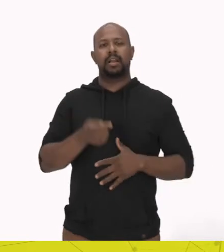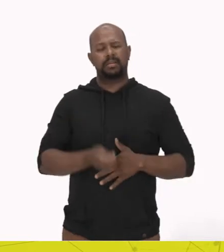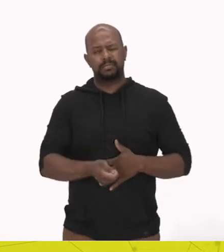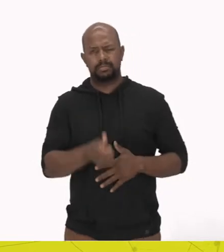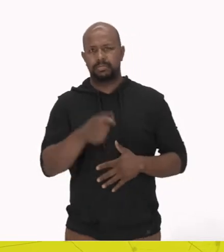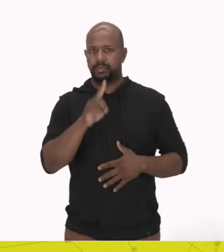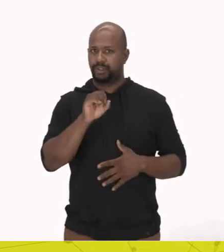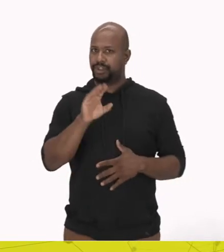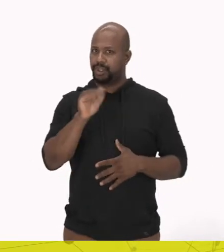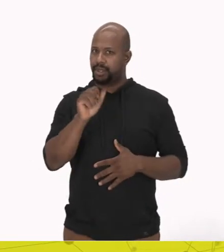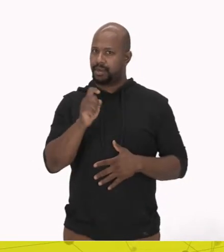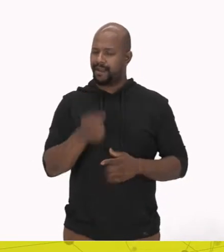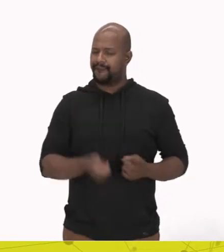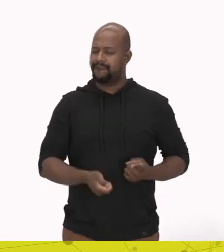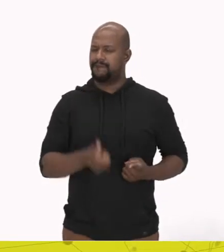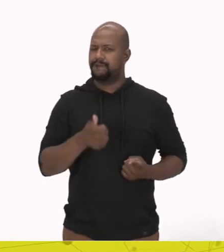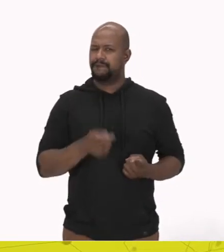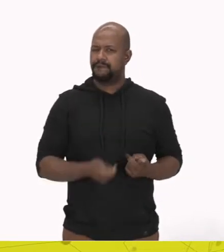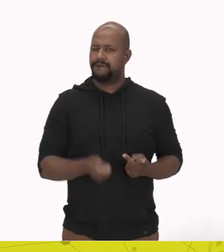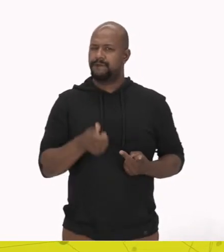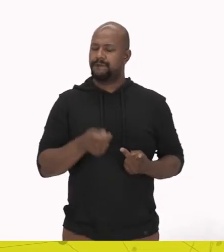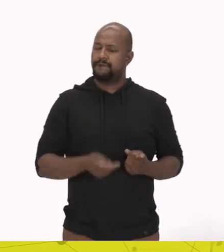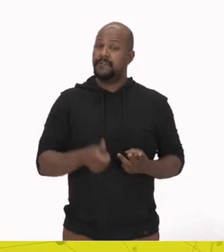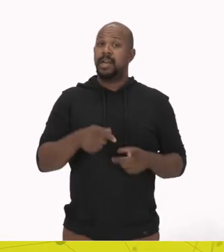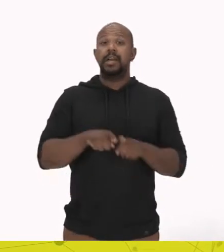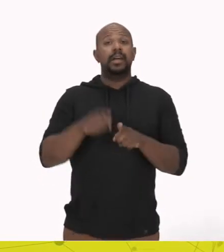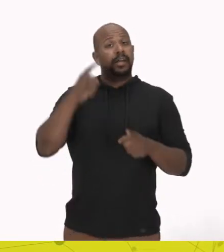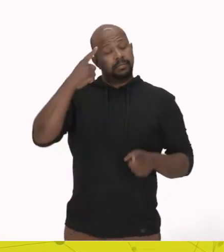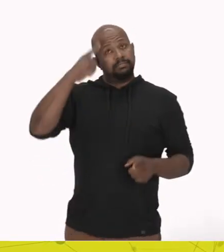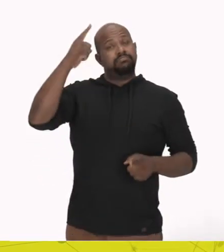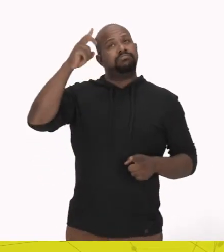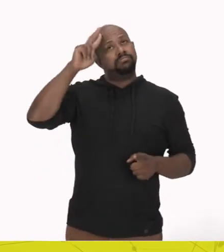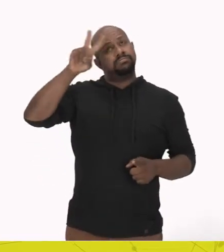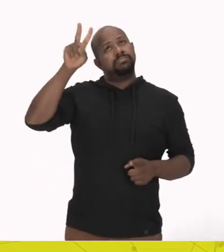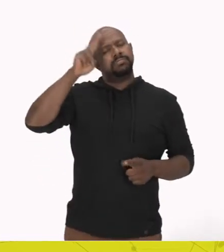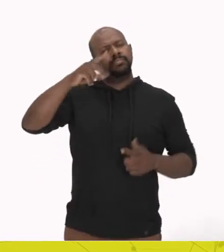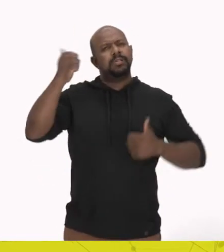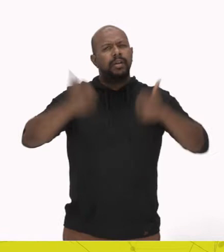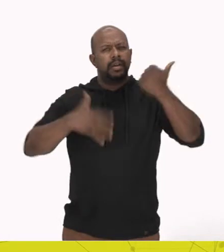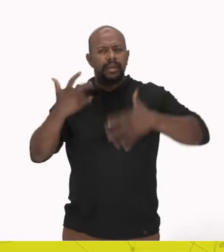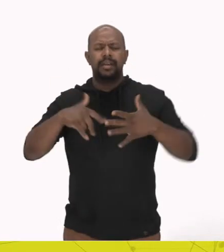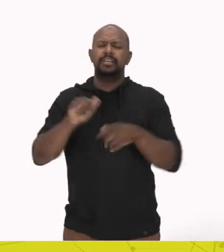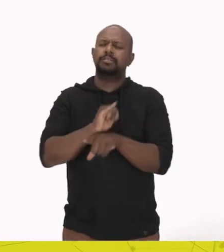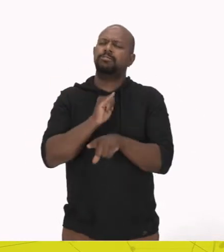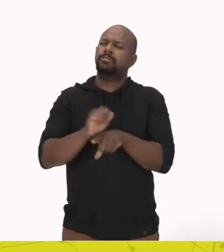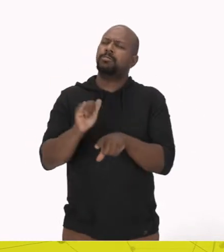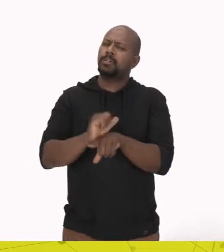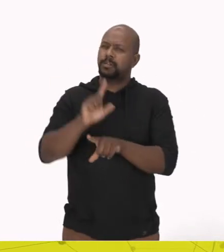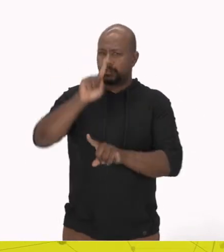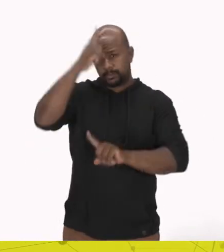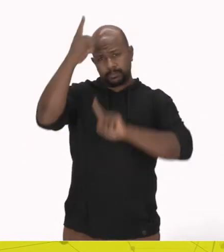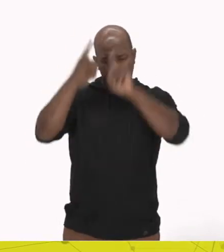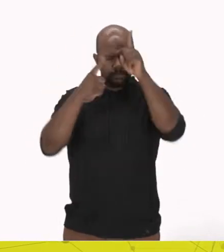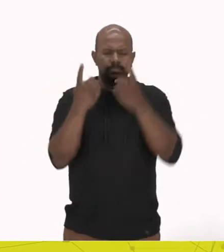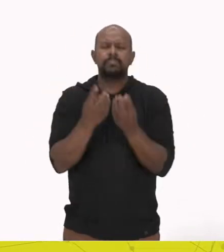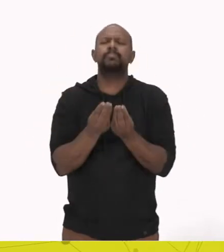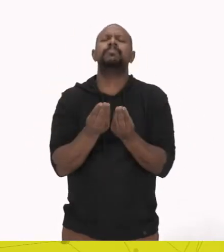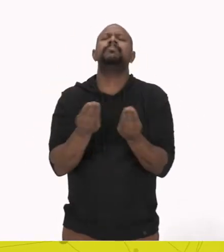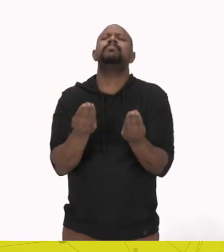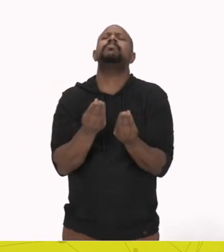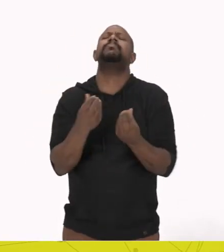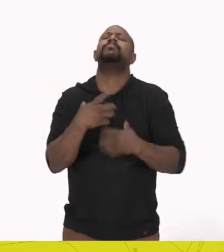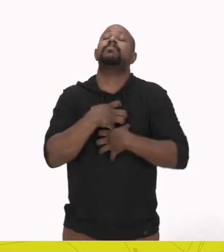compartilhar dicas com base nessas experiências e lembrar de algumas delas para ilustrar estratégias criadas de